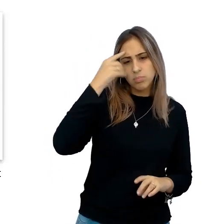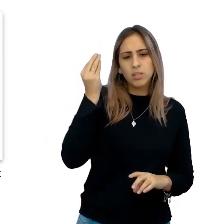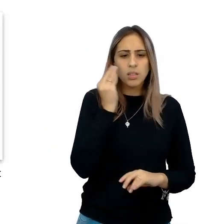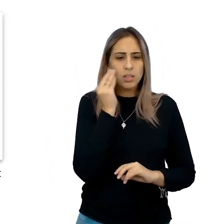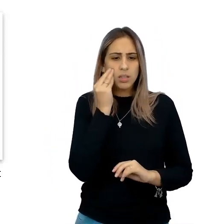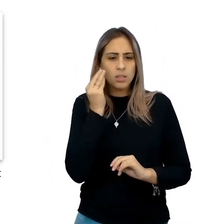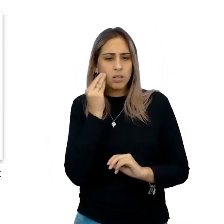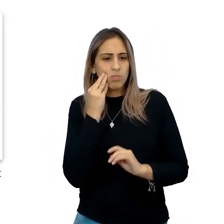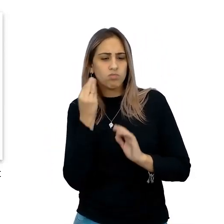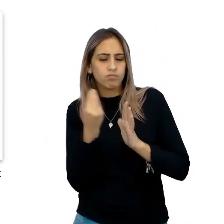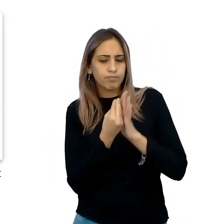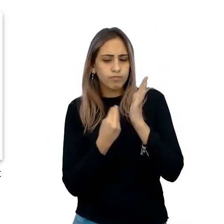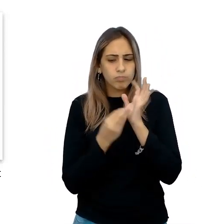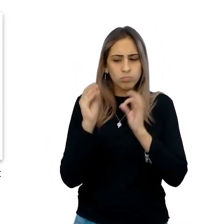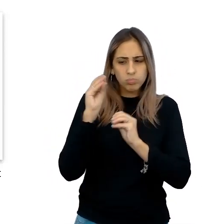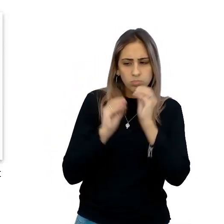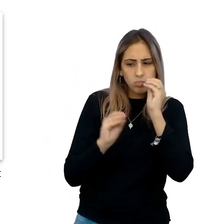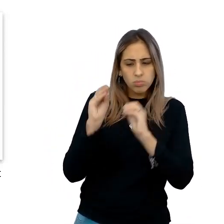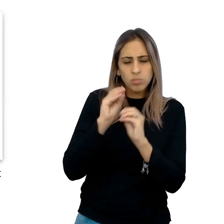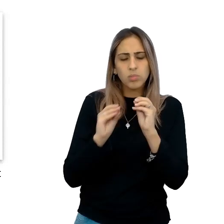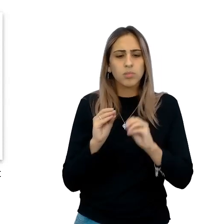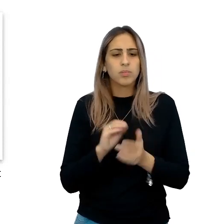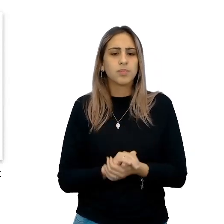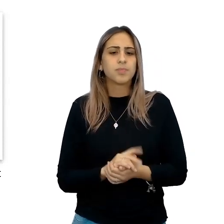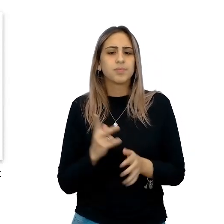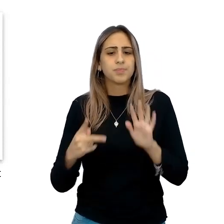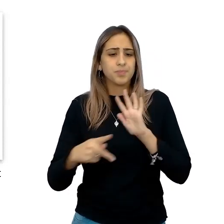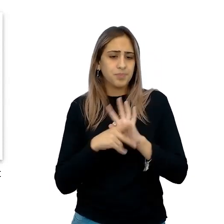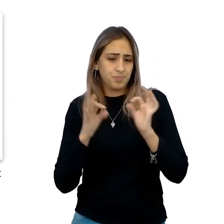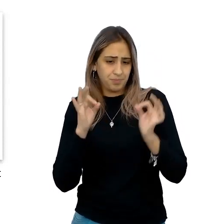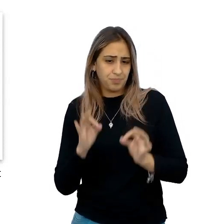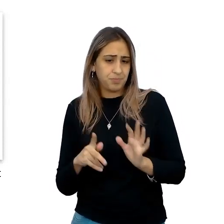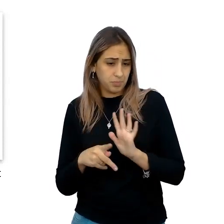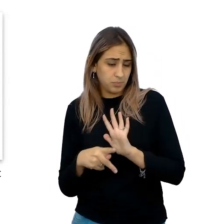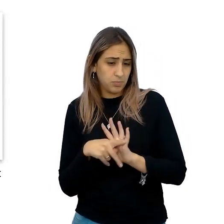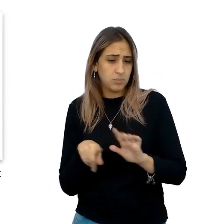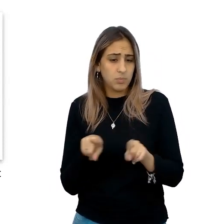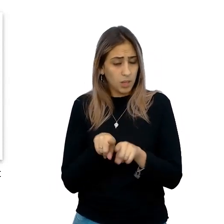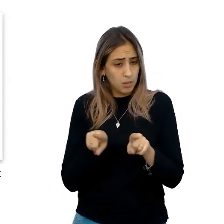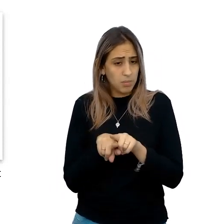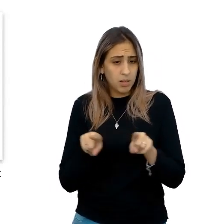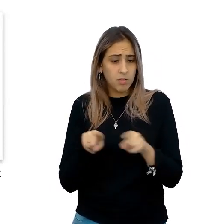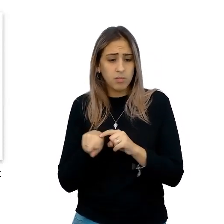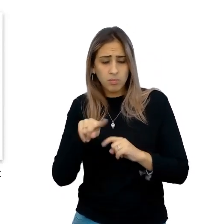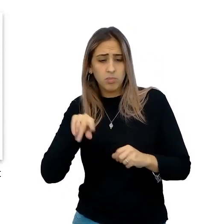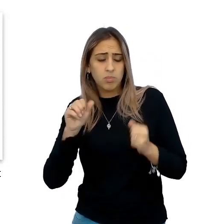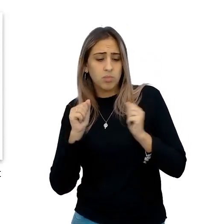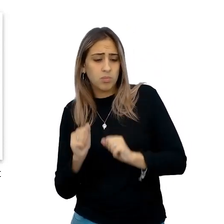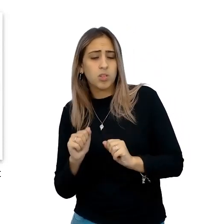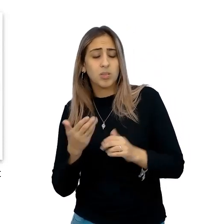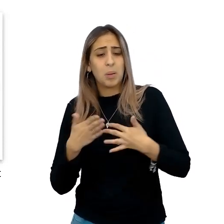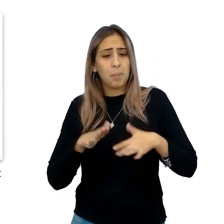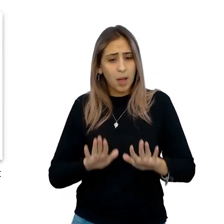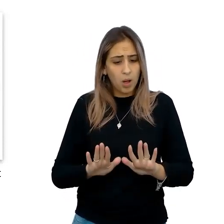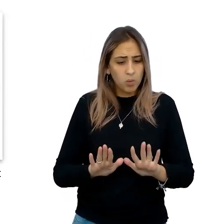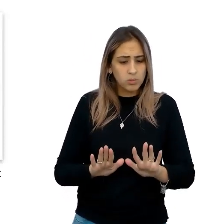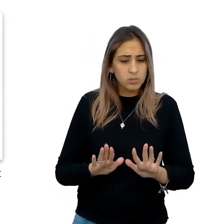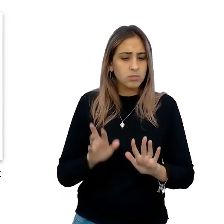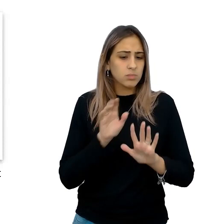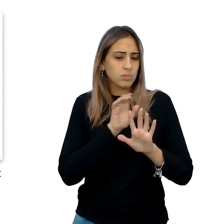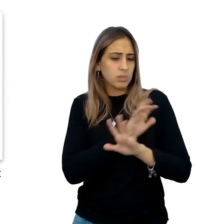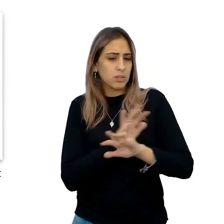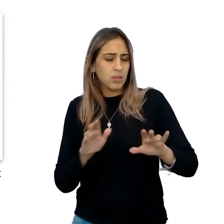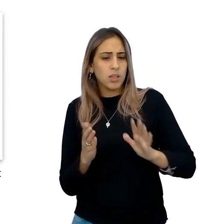tentar aí formular alguma definição própria, tá bem? Então, se for o caso, vocês podem pausar e escrever